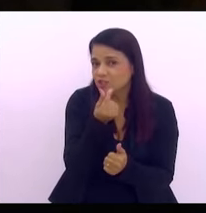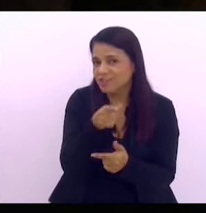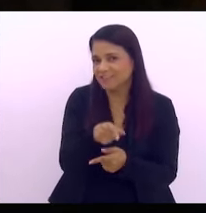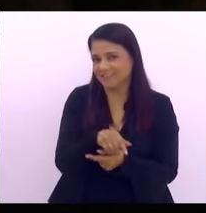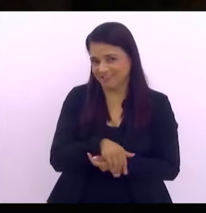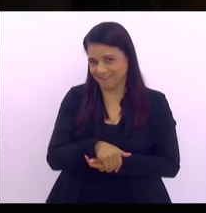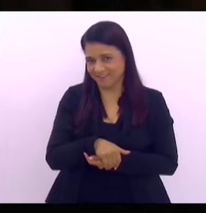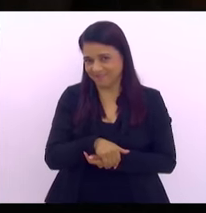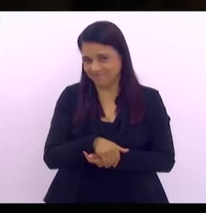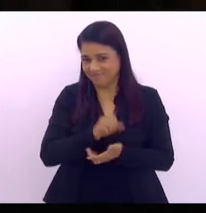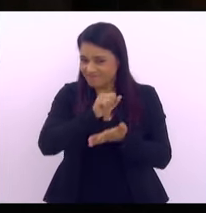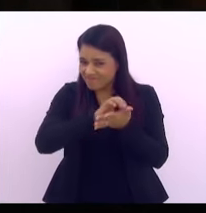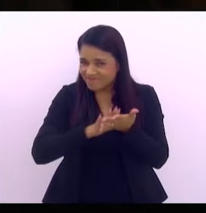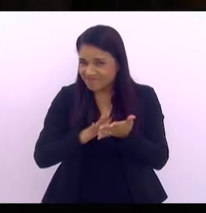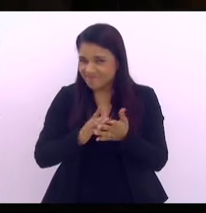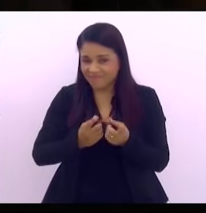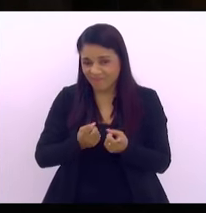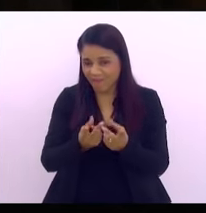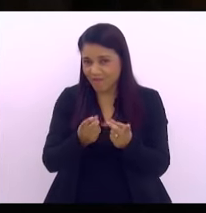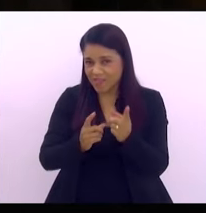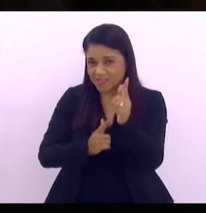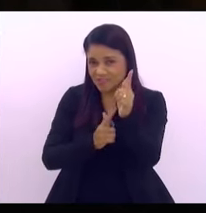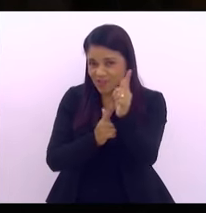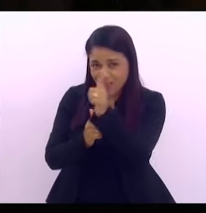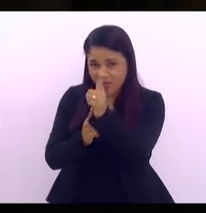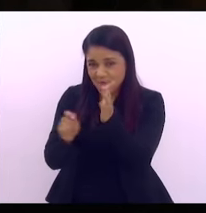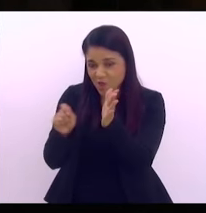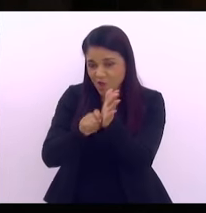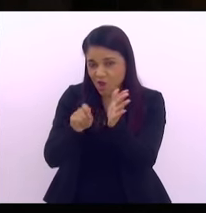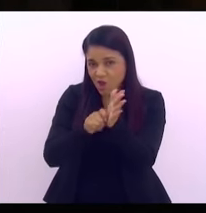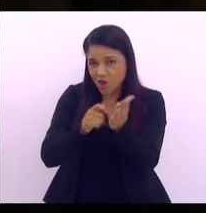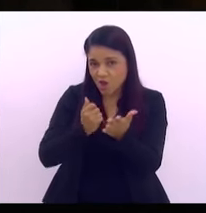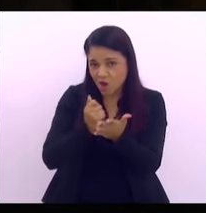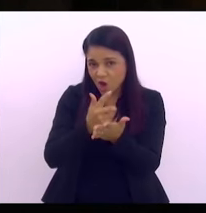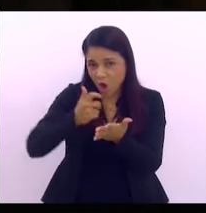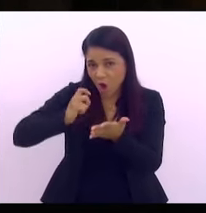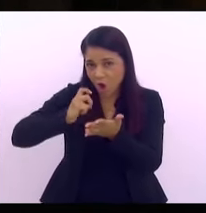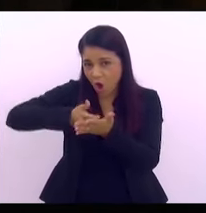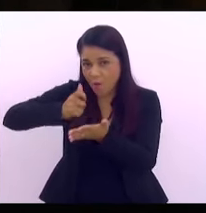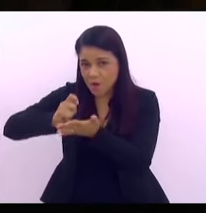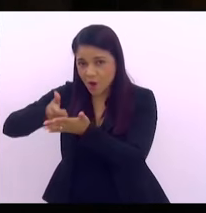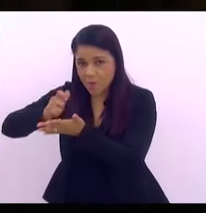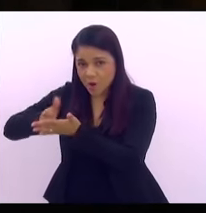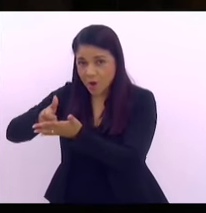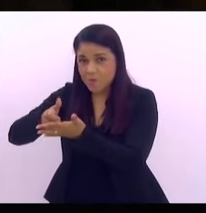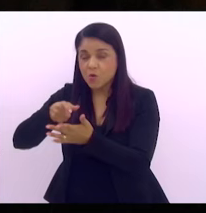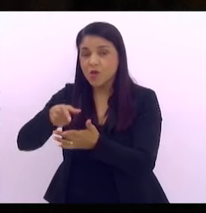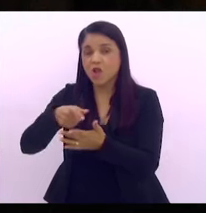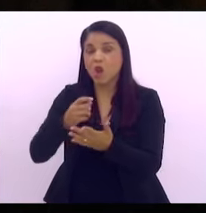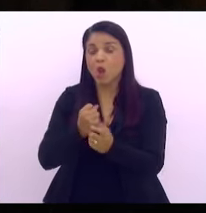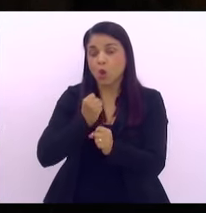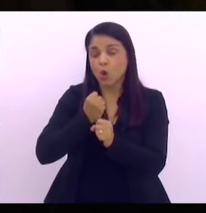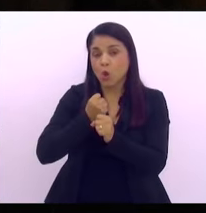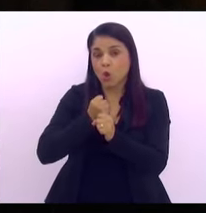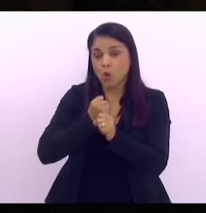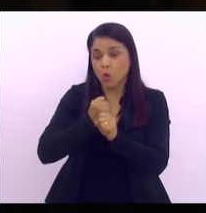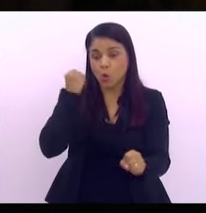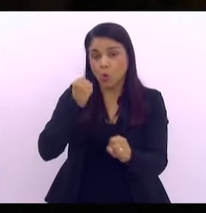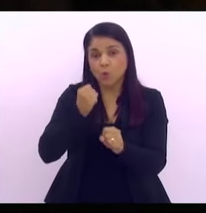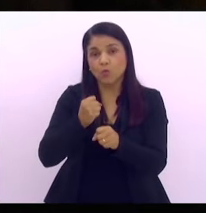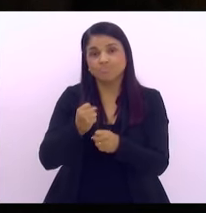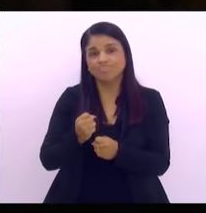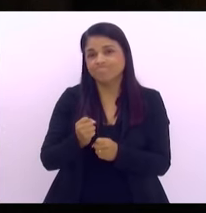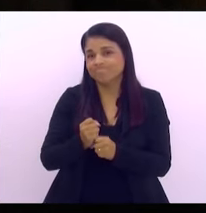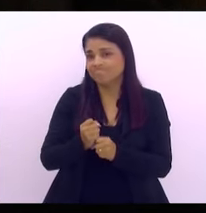essas atividades geram lucros brutais. Enquanto você não segue o dinheiro, o